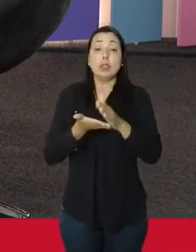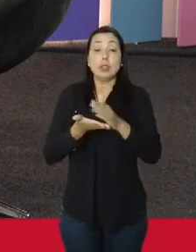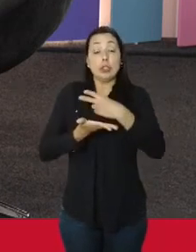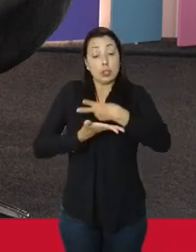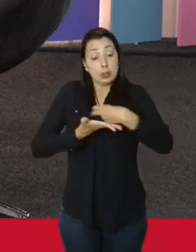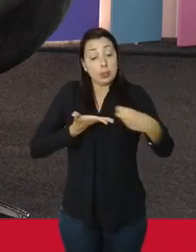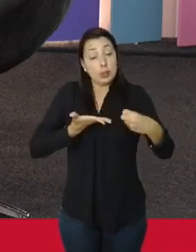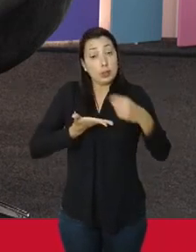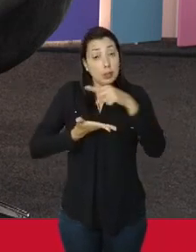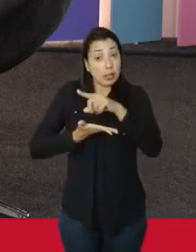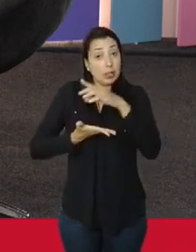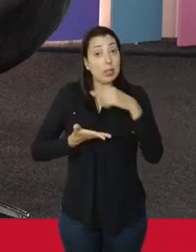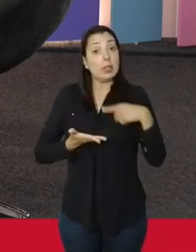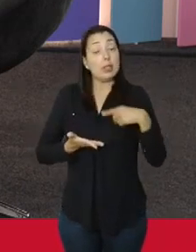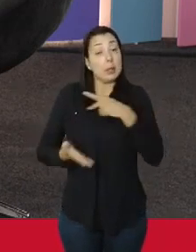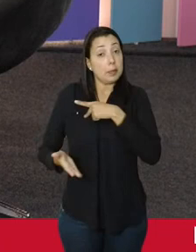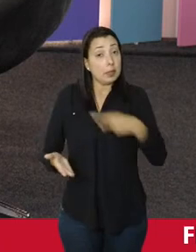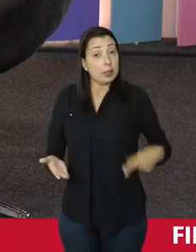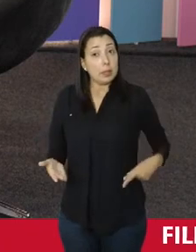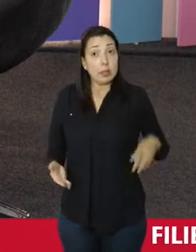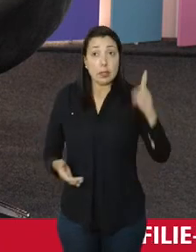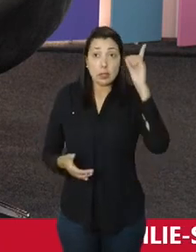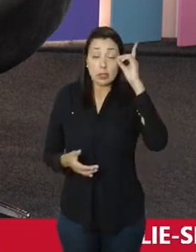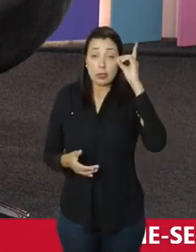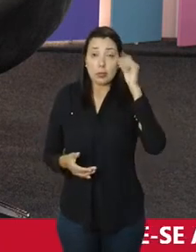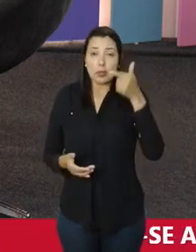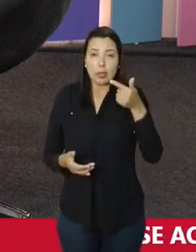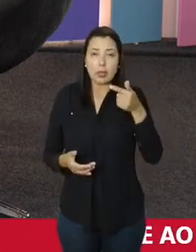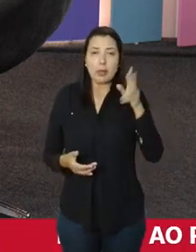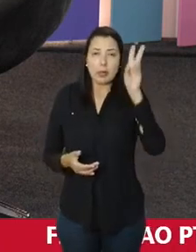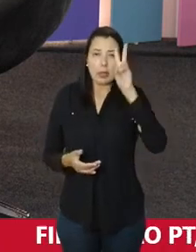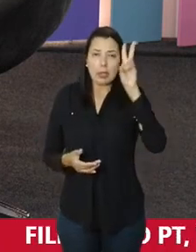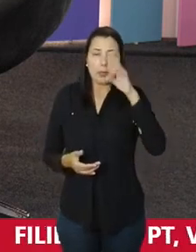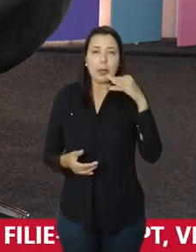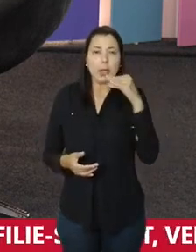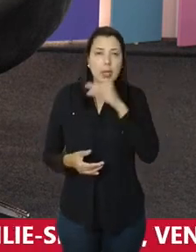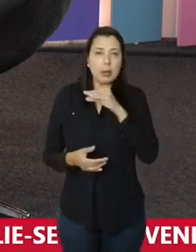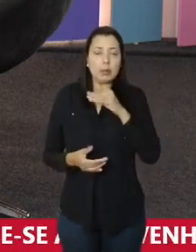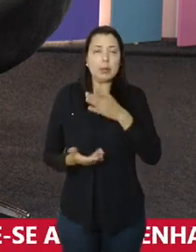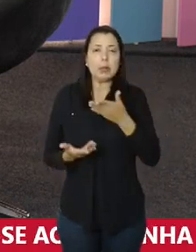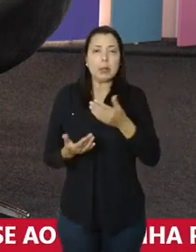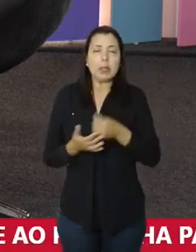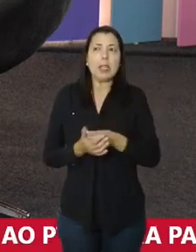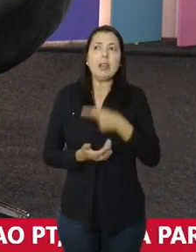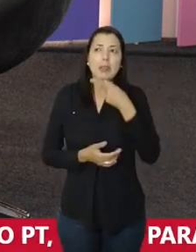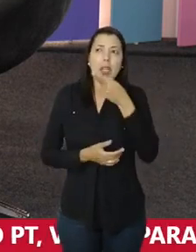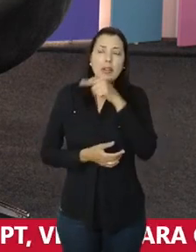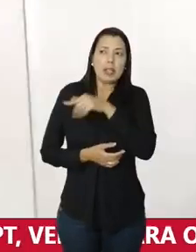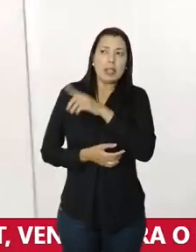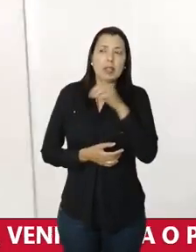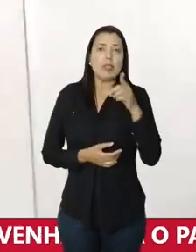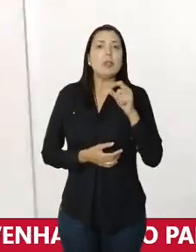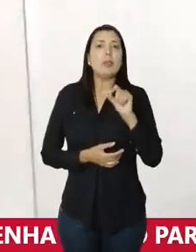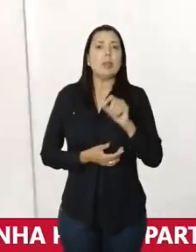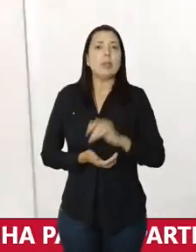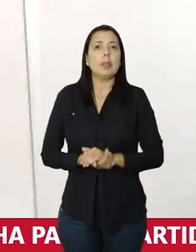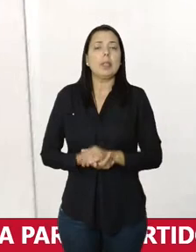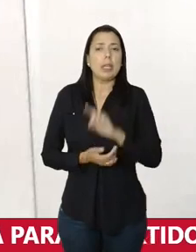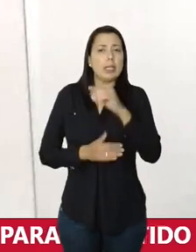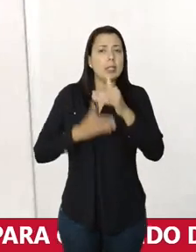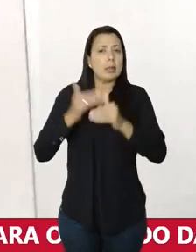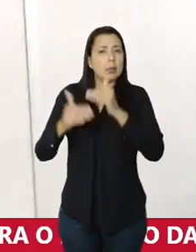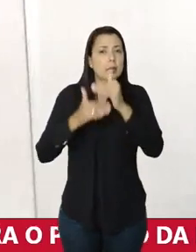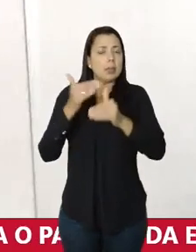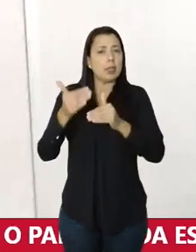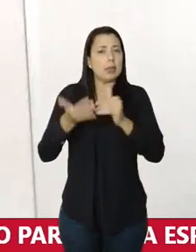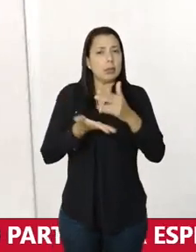E eu dizia naquele dia, me permita aqui fazer um resgate histórico rápido, eu dizia naquele dia, esse processo